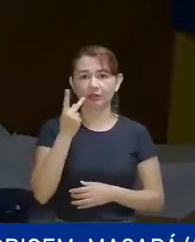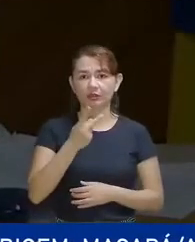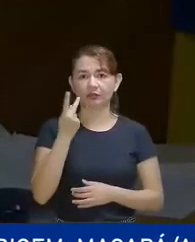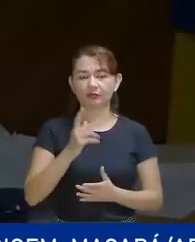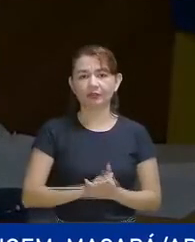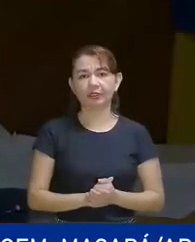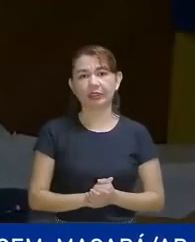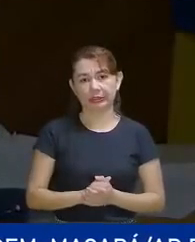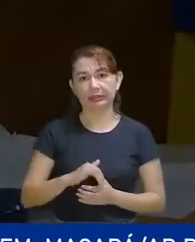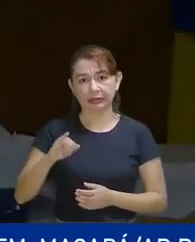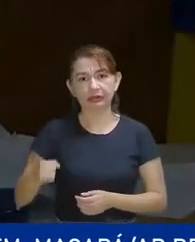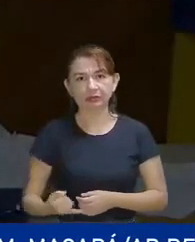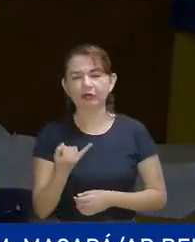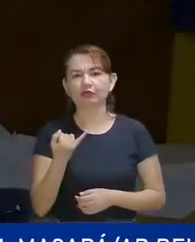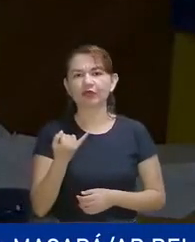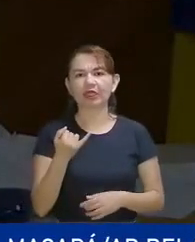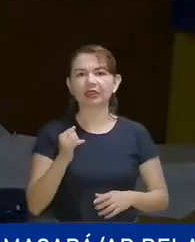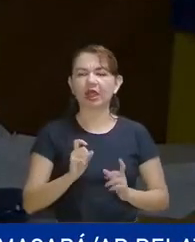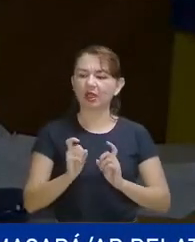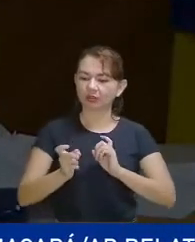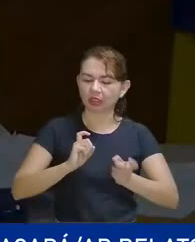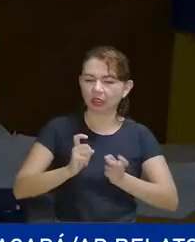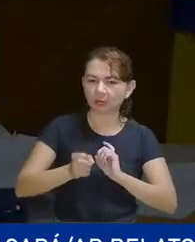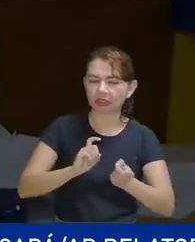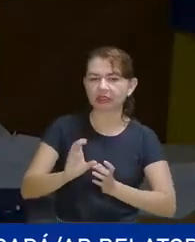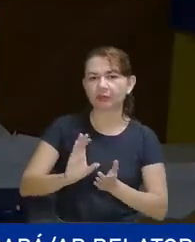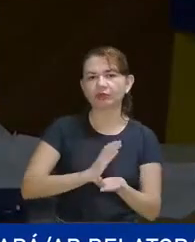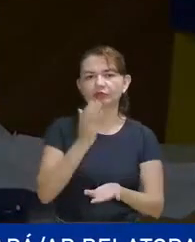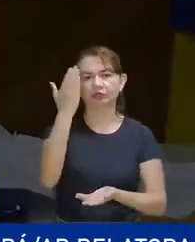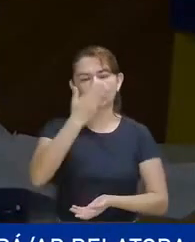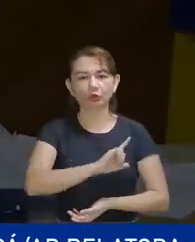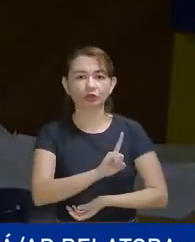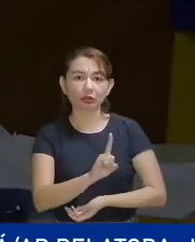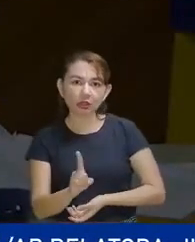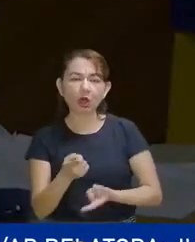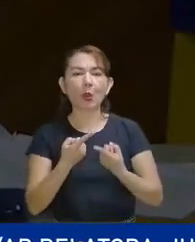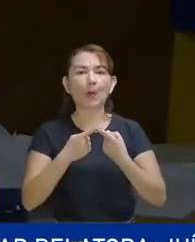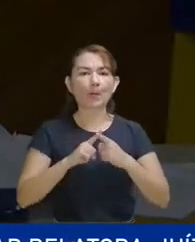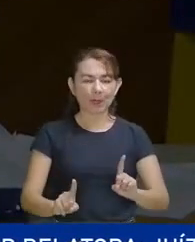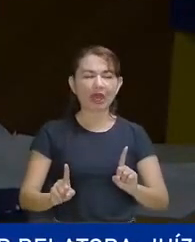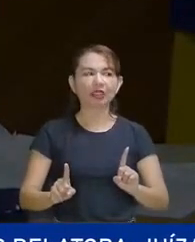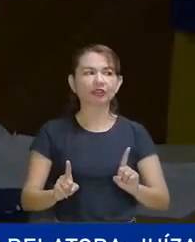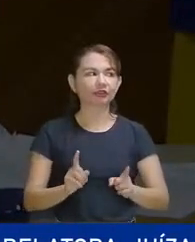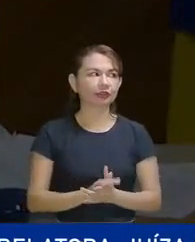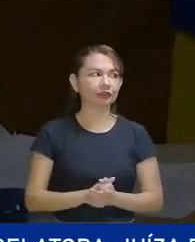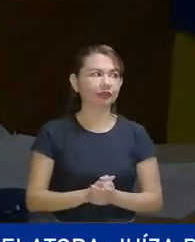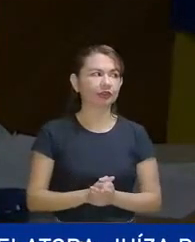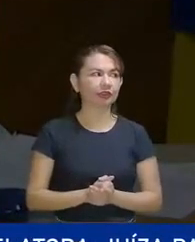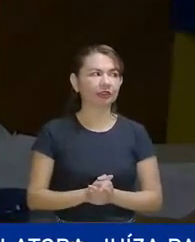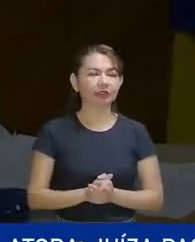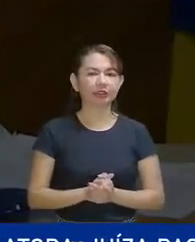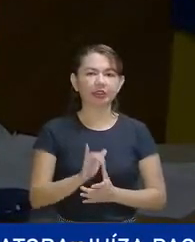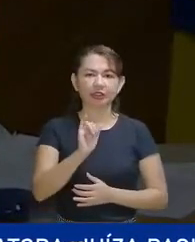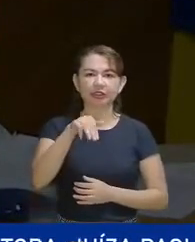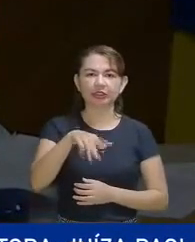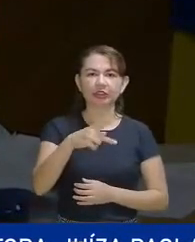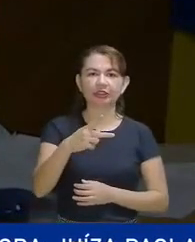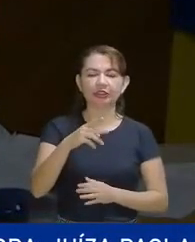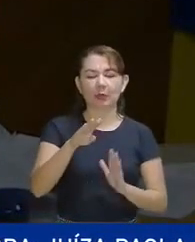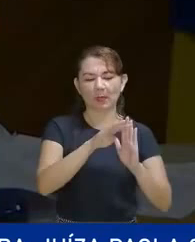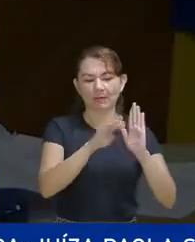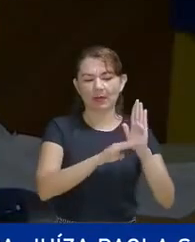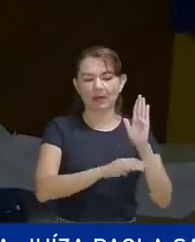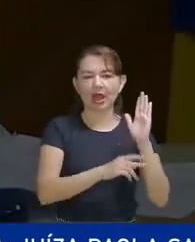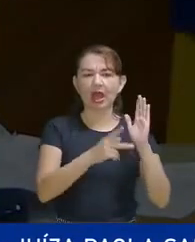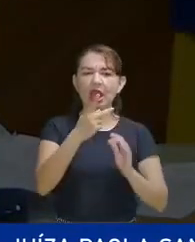interessante e oportuno debater, não numa prestação de contas, essa questão, né, da impessoalidade, da